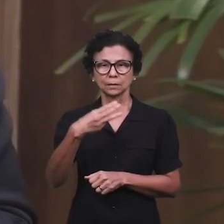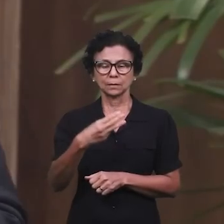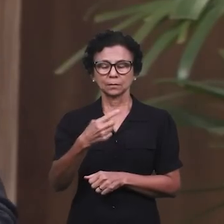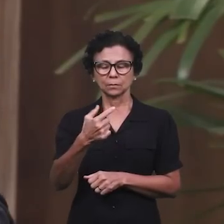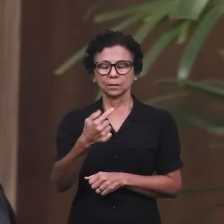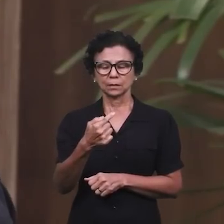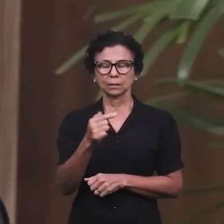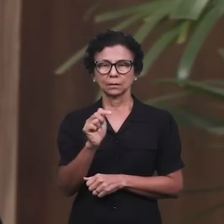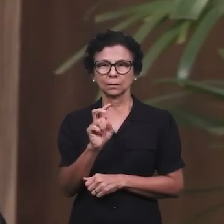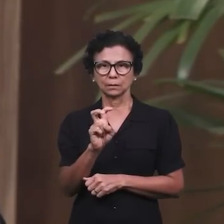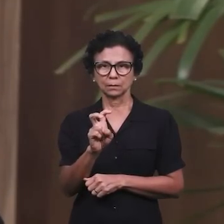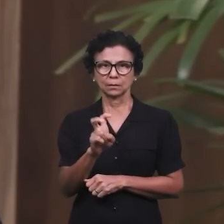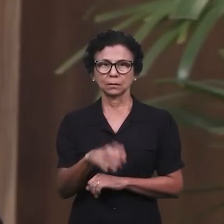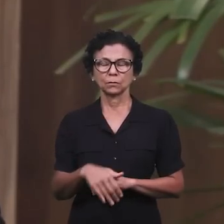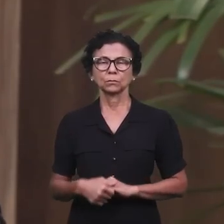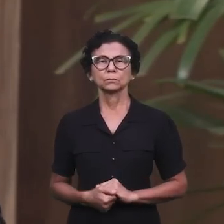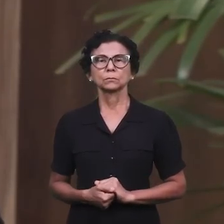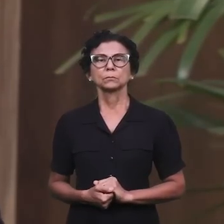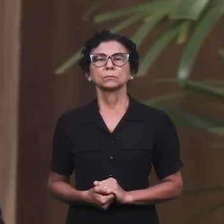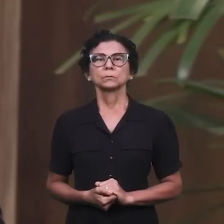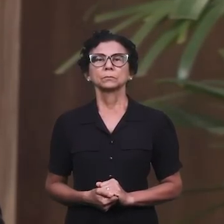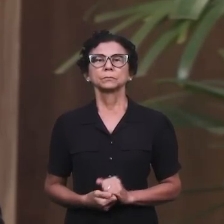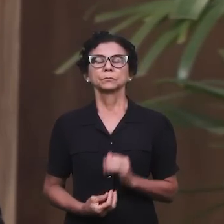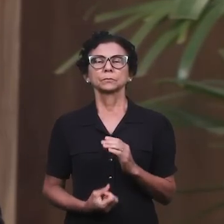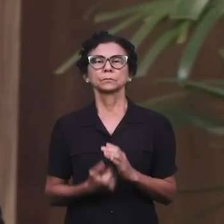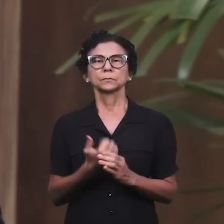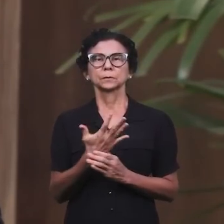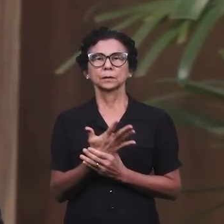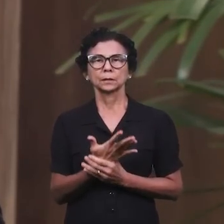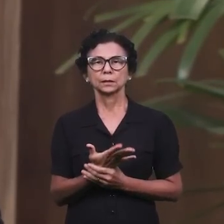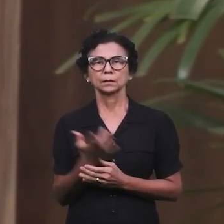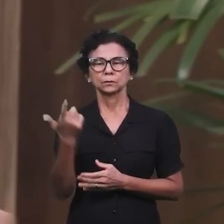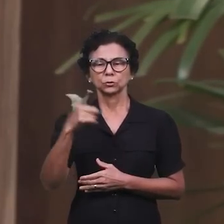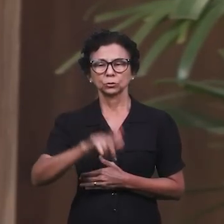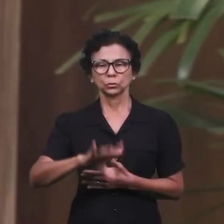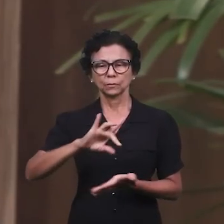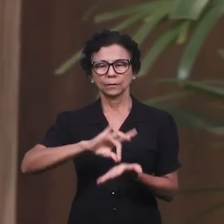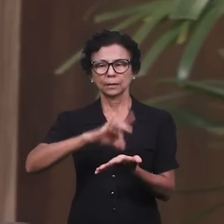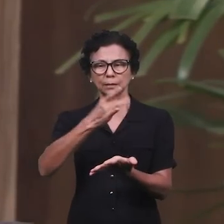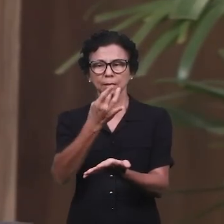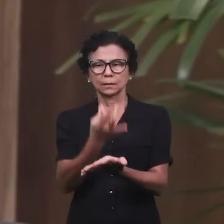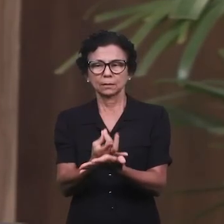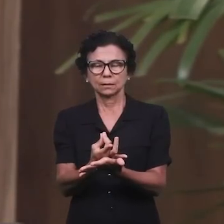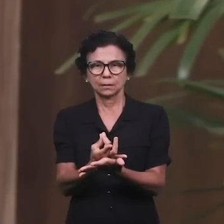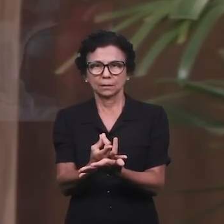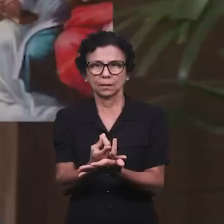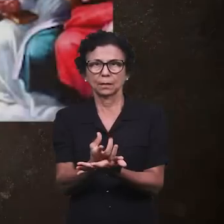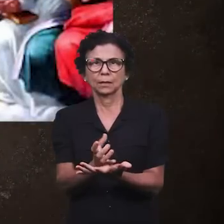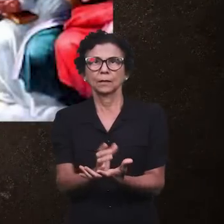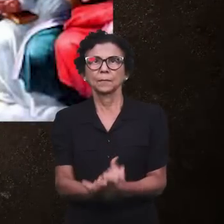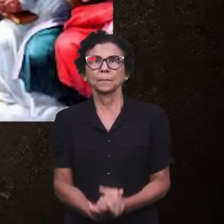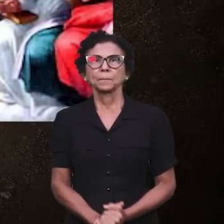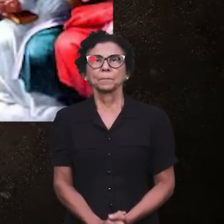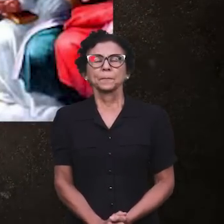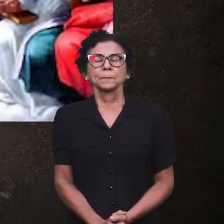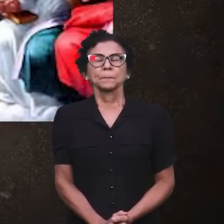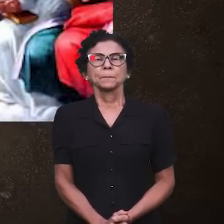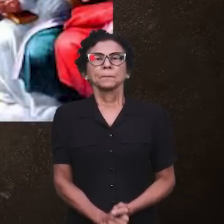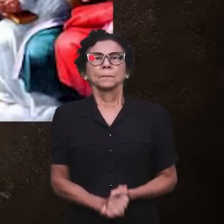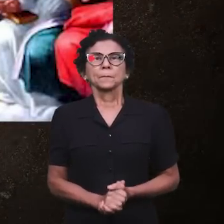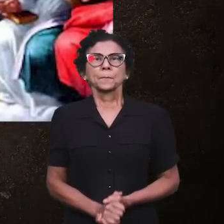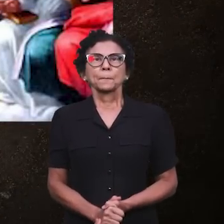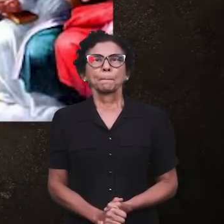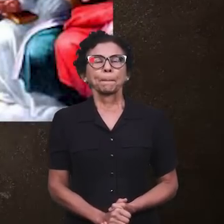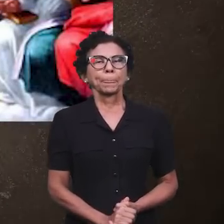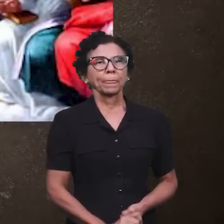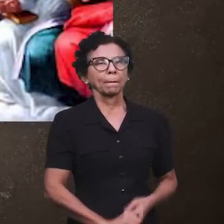375 se estabelece uma nova heresia, a heresia da adoração